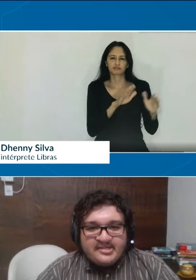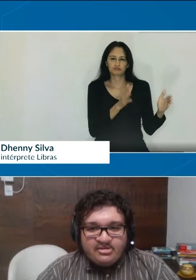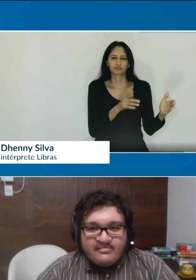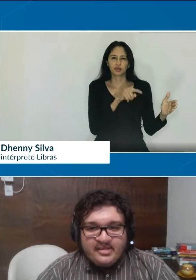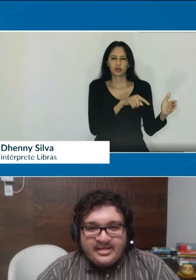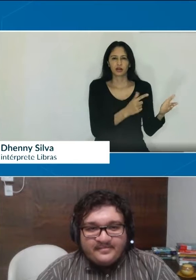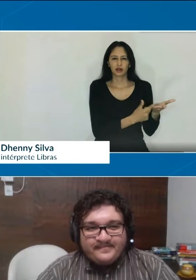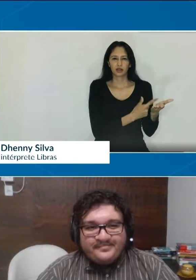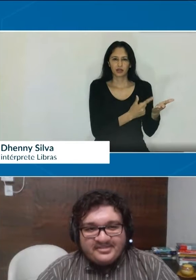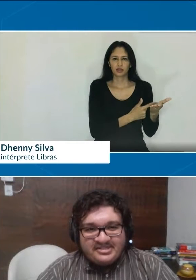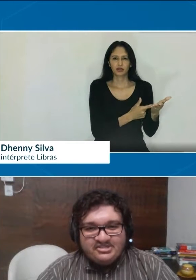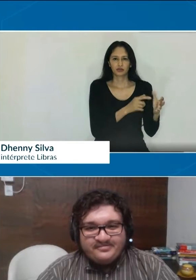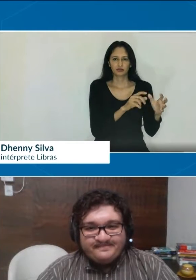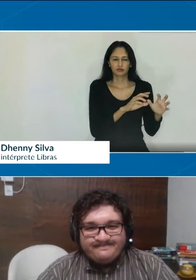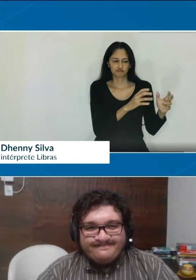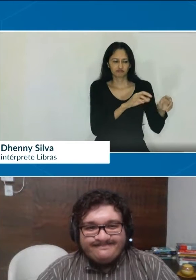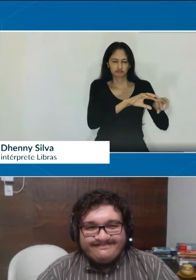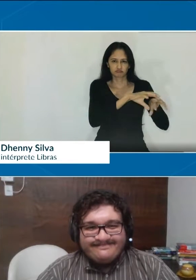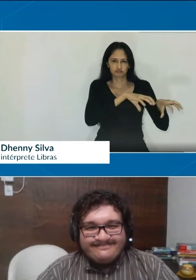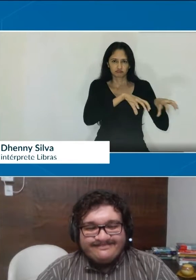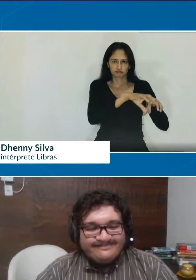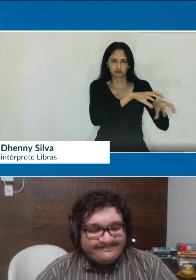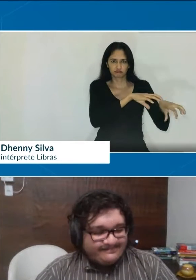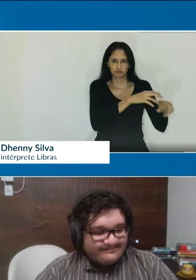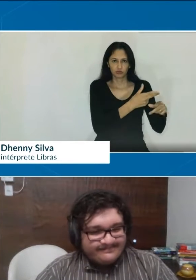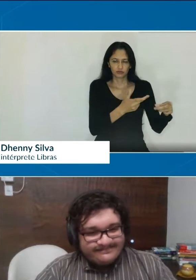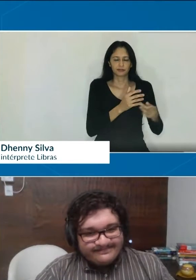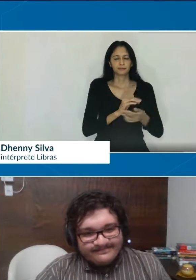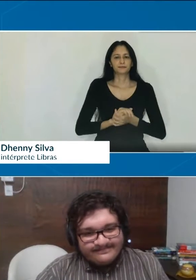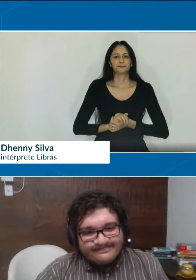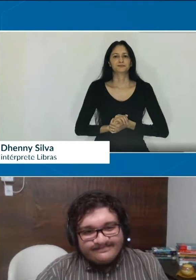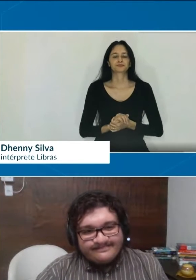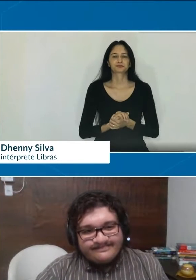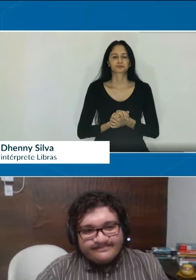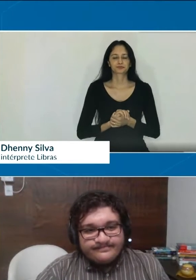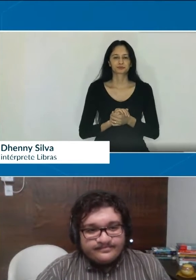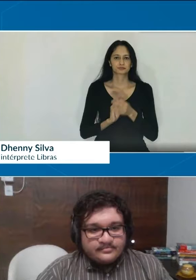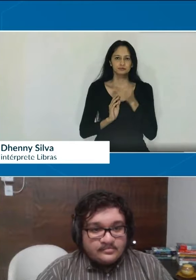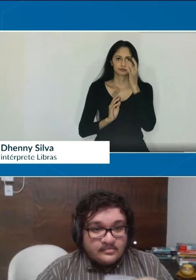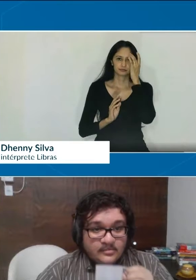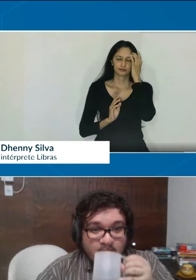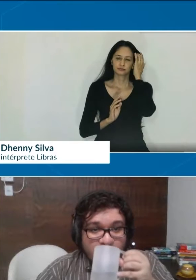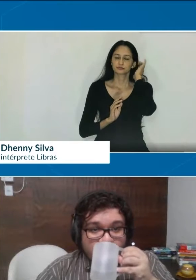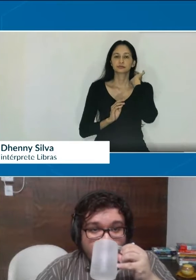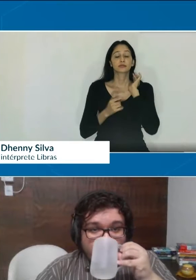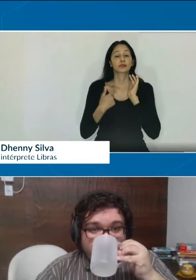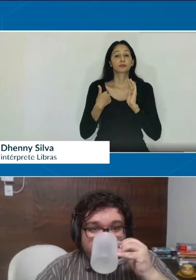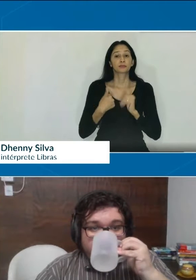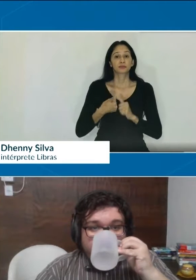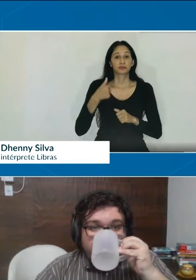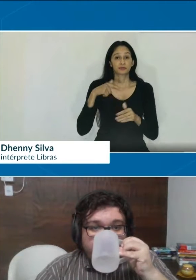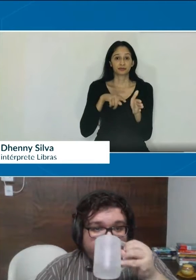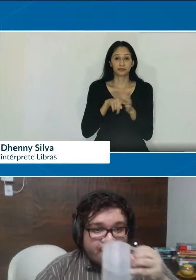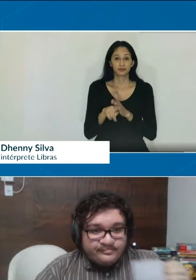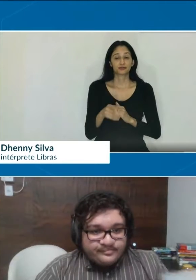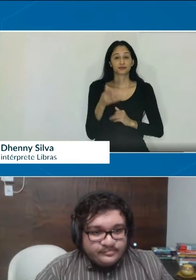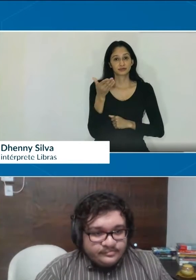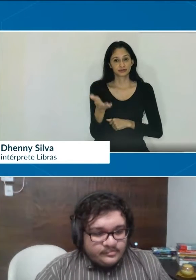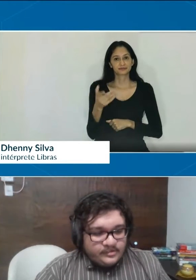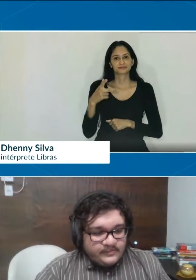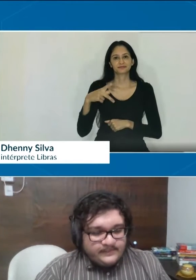e uma peça ornamental. Certinho? Bacana, muito obrigado. Bom, eu vou começar fazendo a primeira pergunta para você,